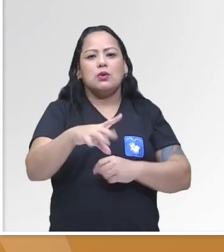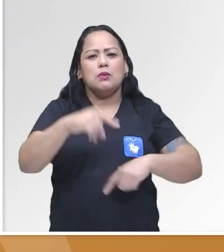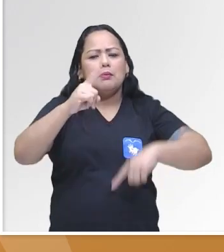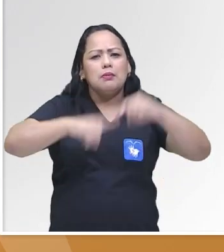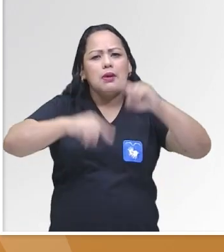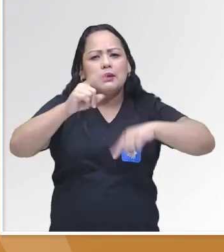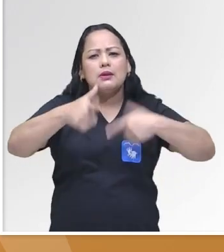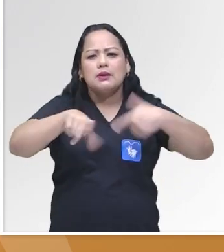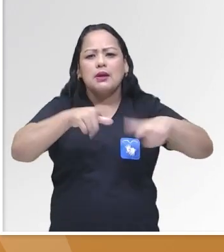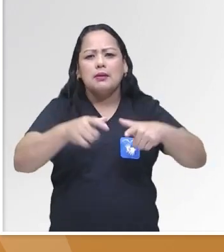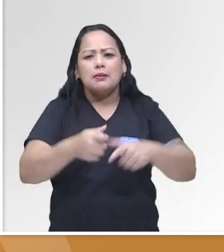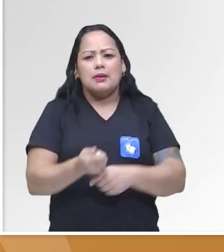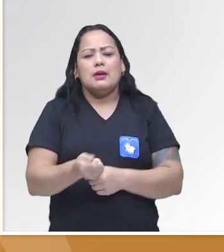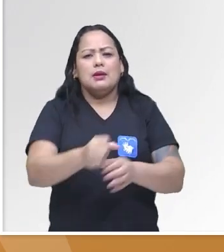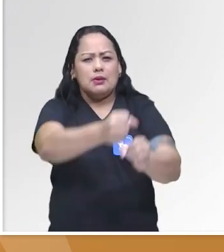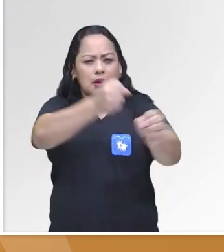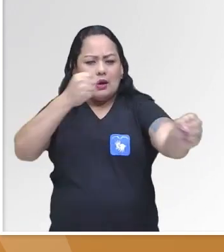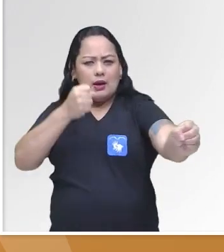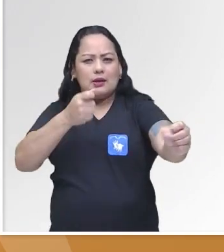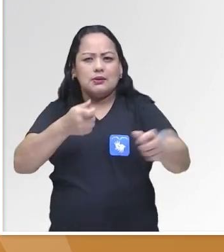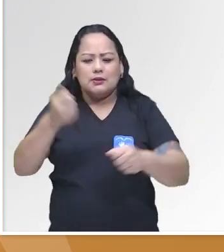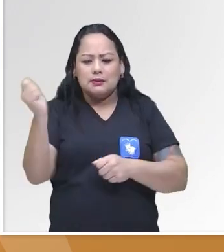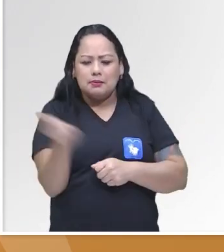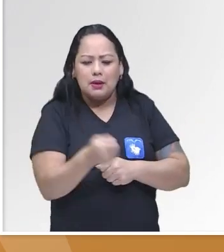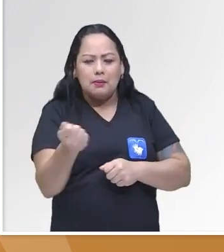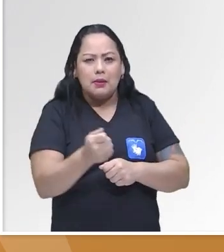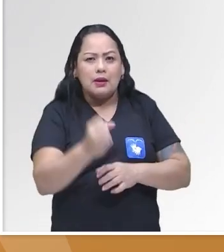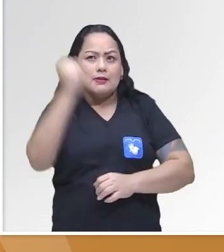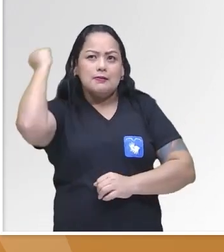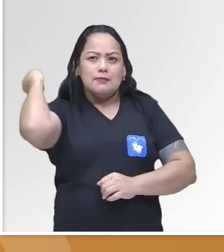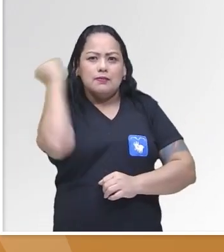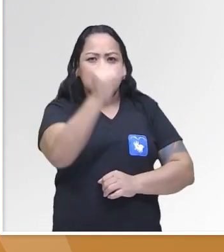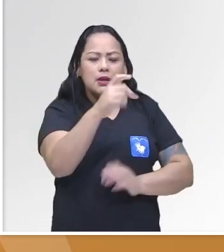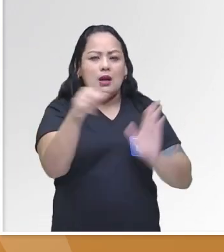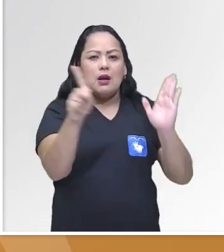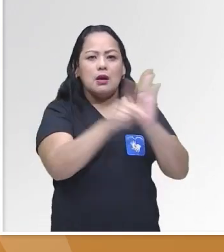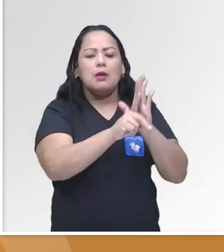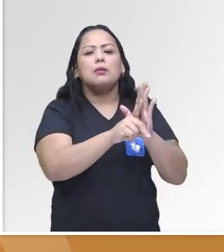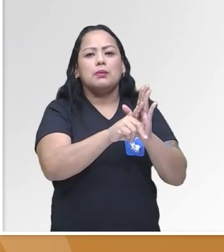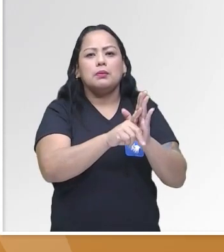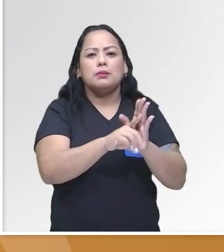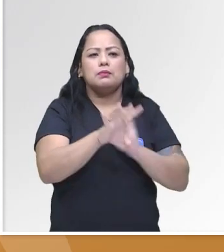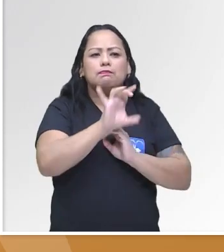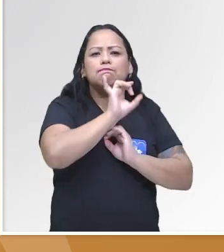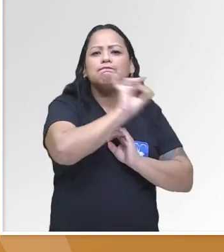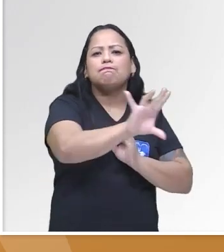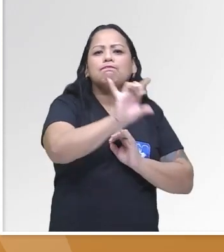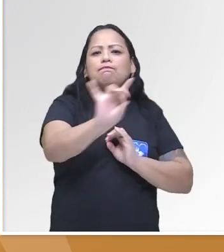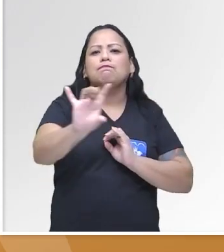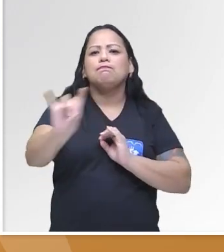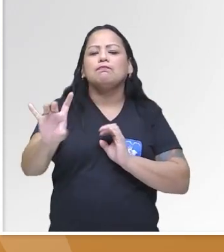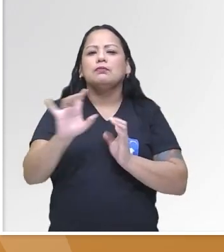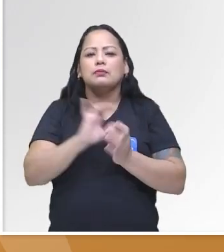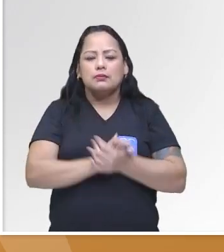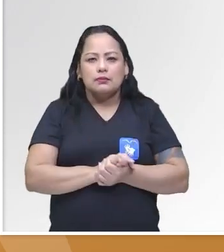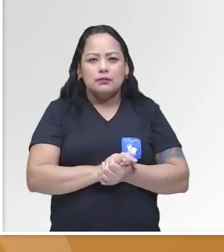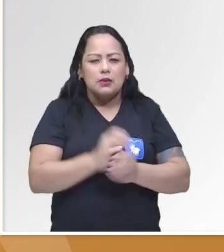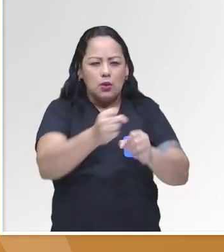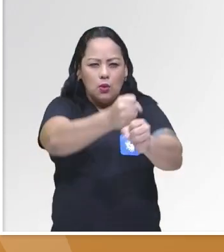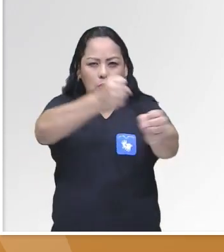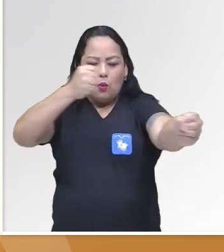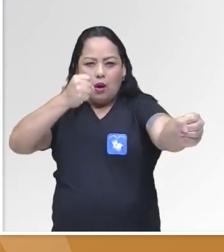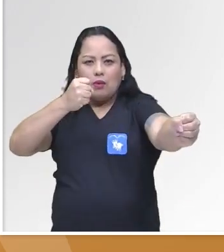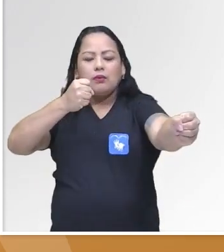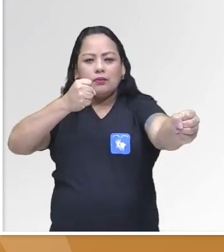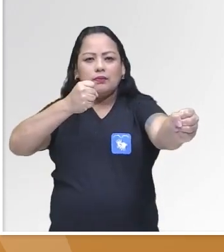trabalho, machado, arcos, flechas, arpões, são de propriedade individual. Então, aqui, o arco e